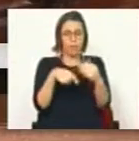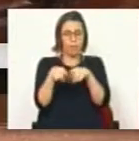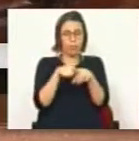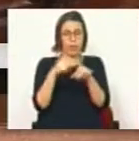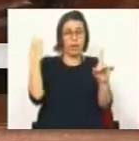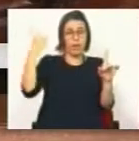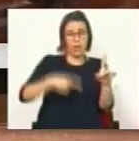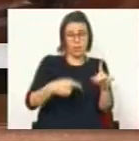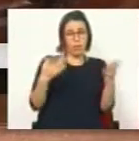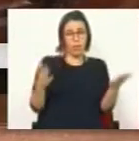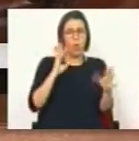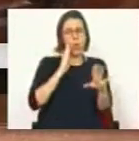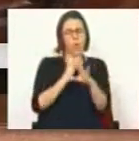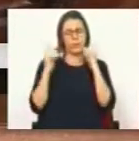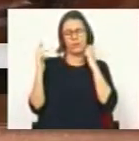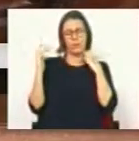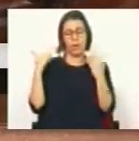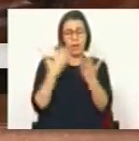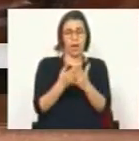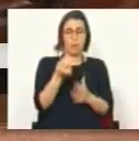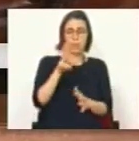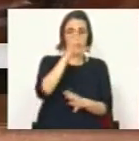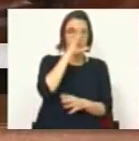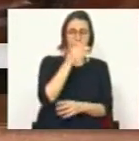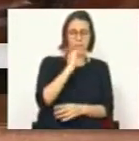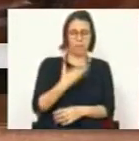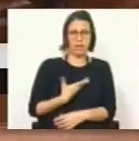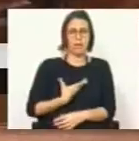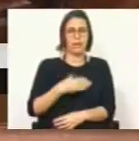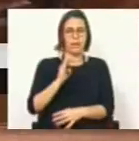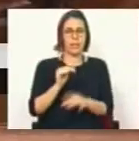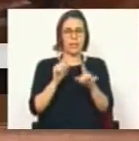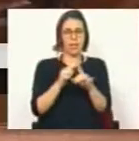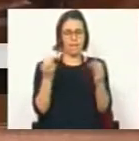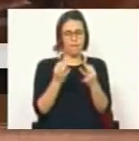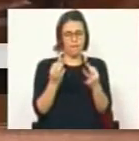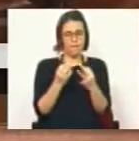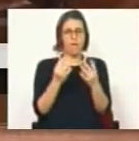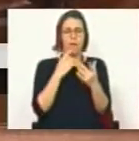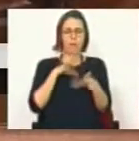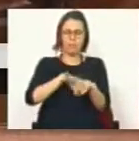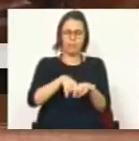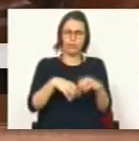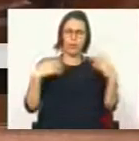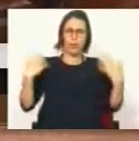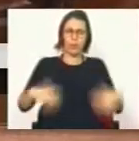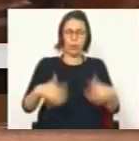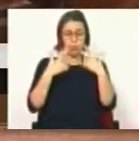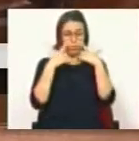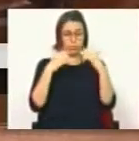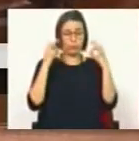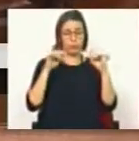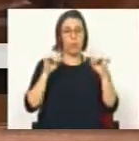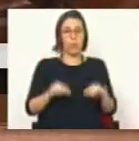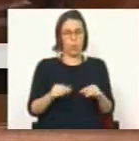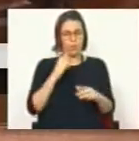políticas impostas nos últimos anos de vigência do anterior governo PSD-CDS, que tiveram efeitos arrasadores, que foram bem visíveis e que